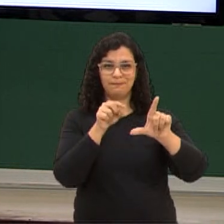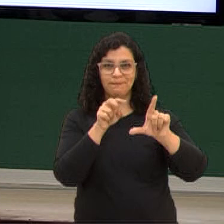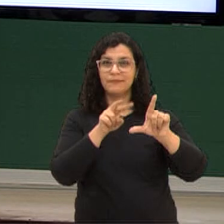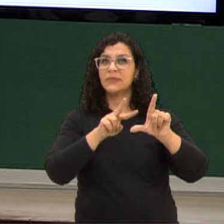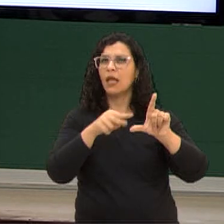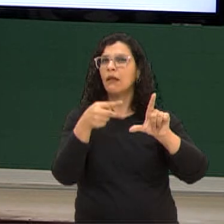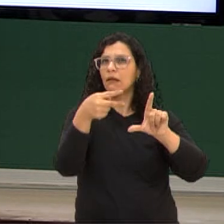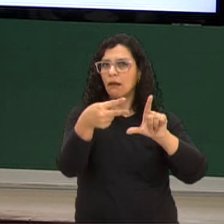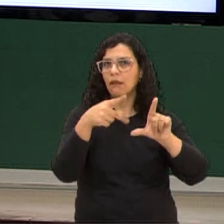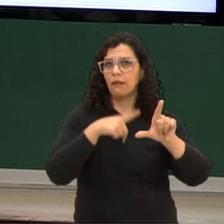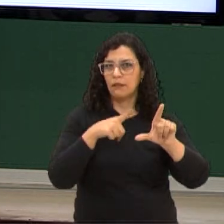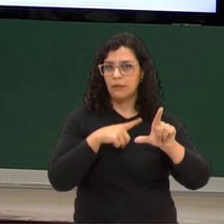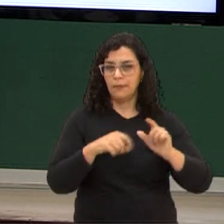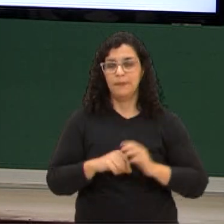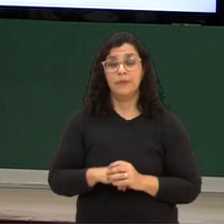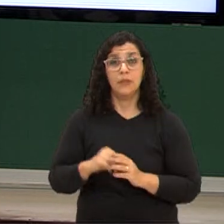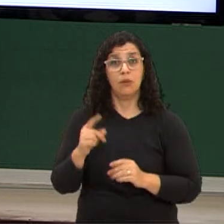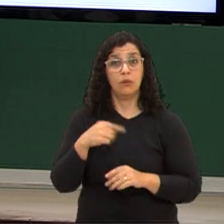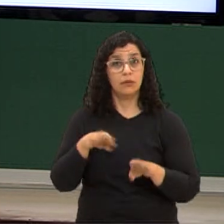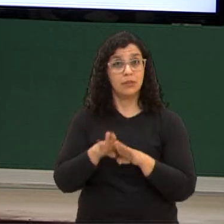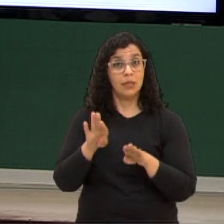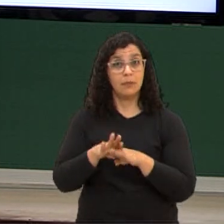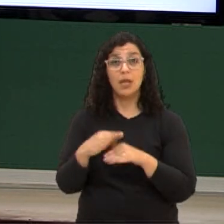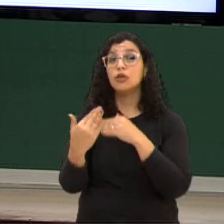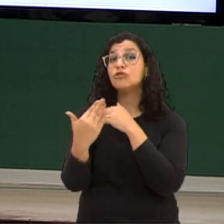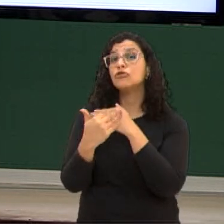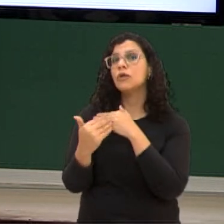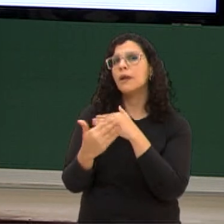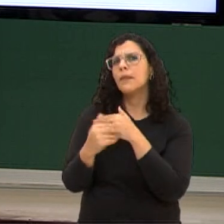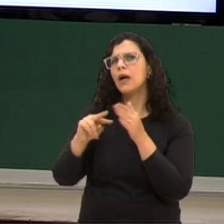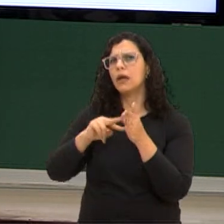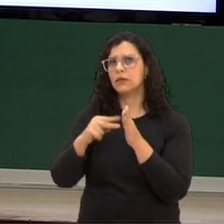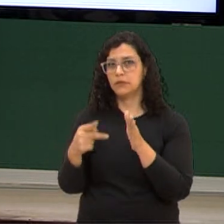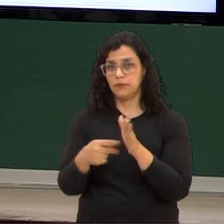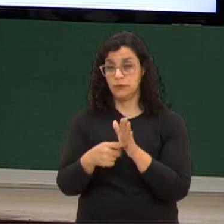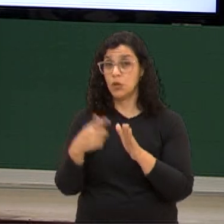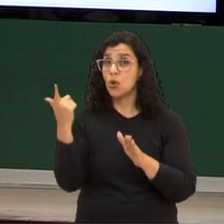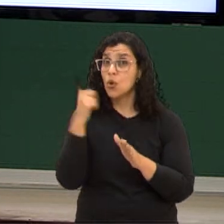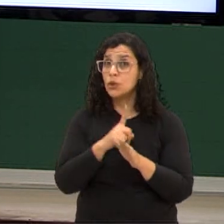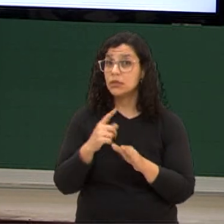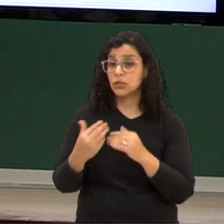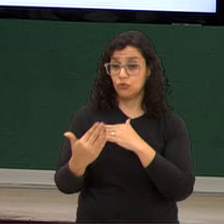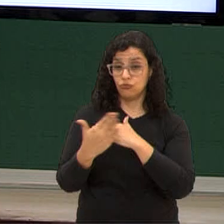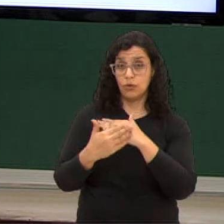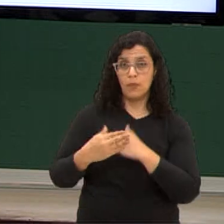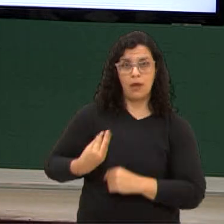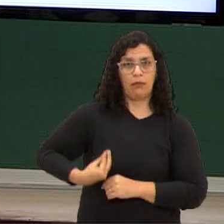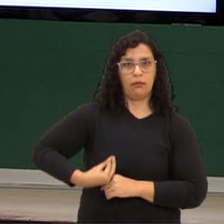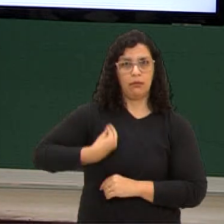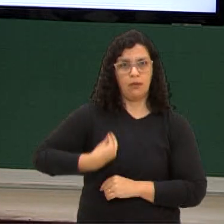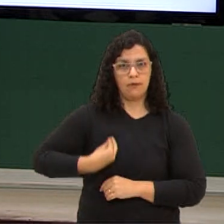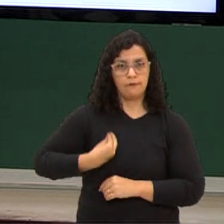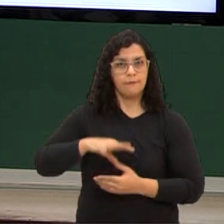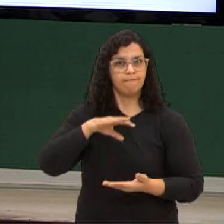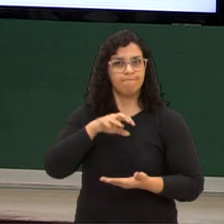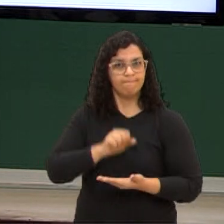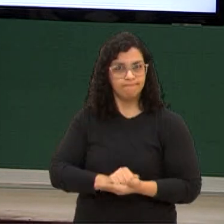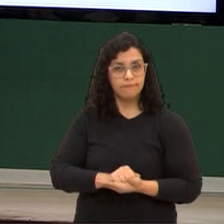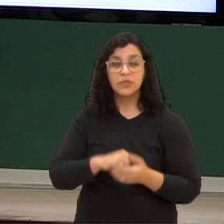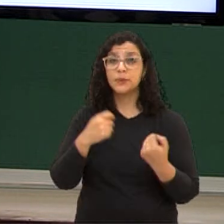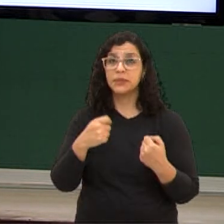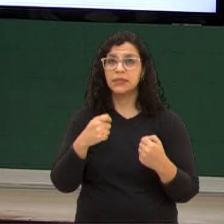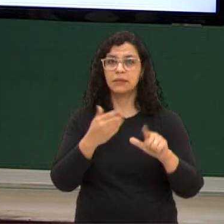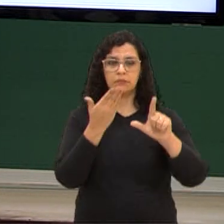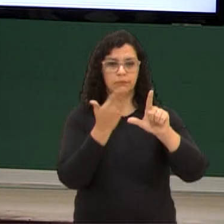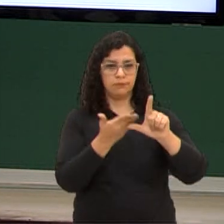Outro recadinho é lembrando sobre a frequência de vocês. Para ter a participação efetivada na nossa aula, agora vocês precisam